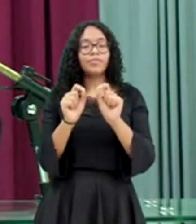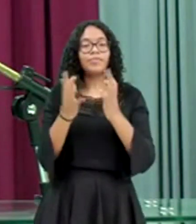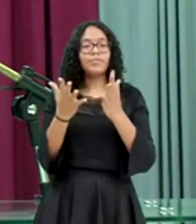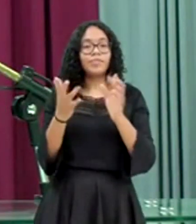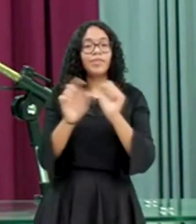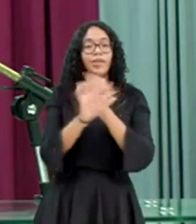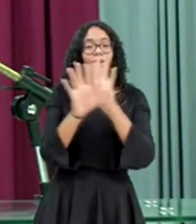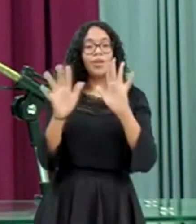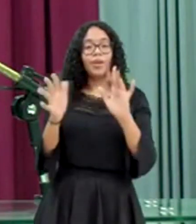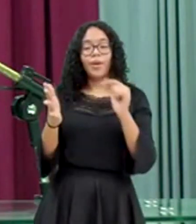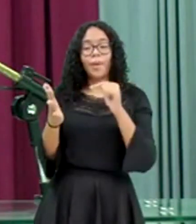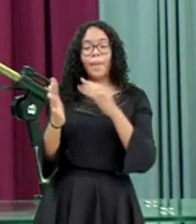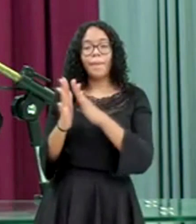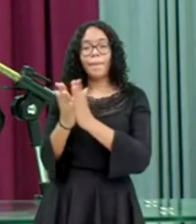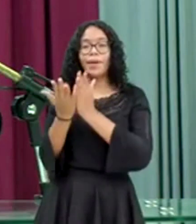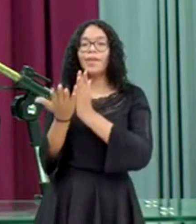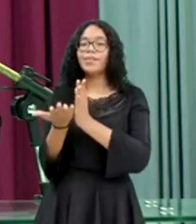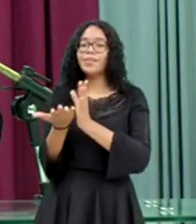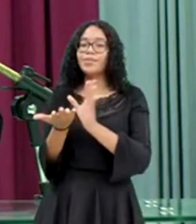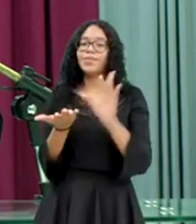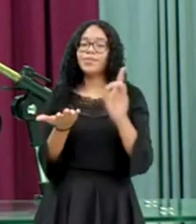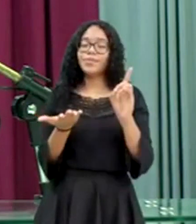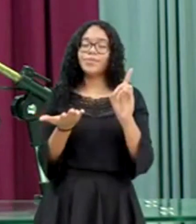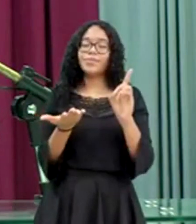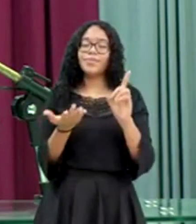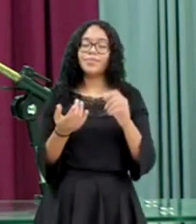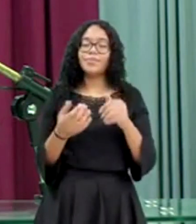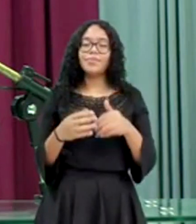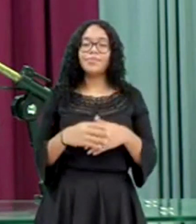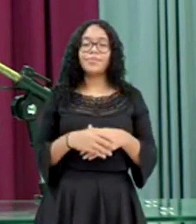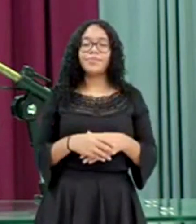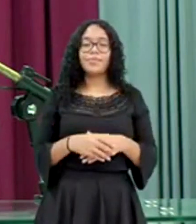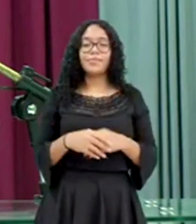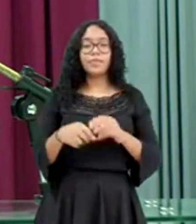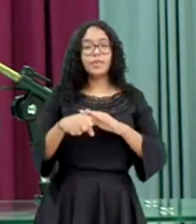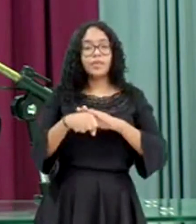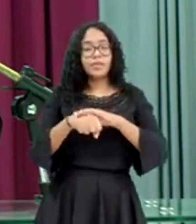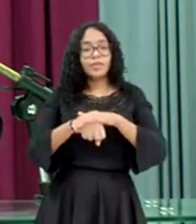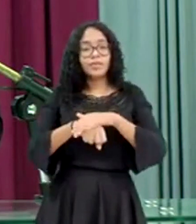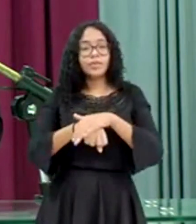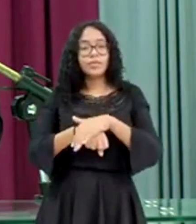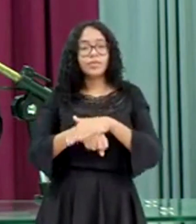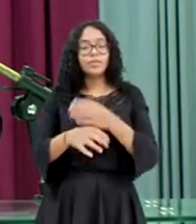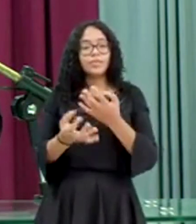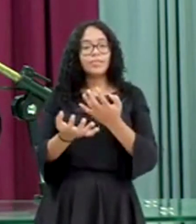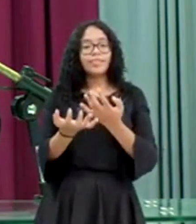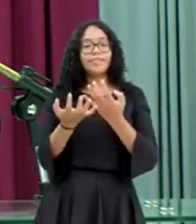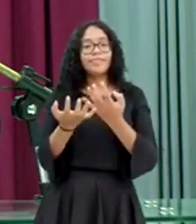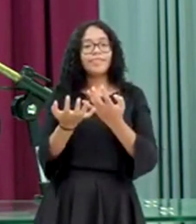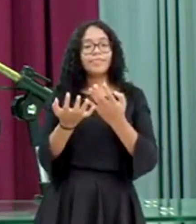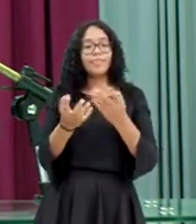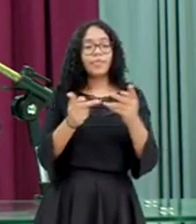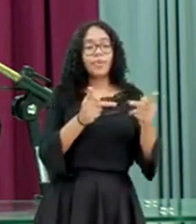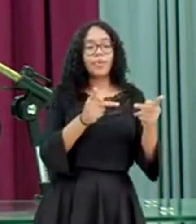gloriosa palavra. Eu quero, nesta noite, convidar os